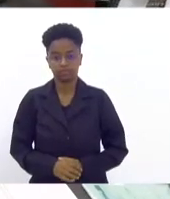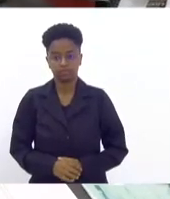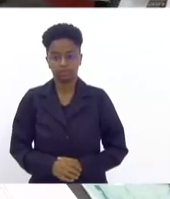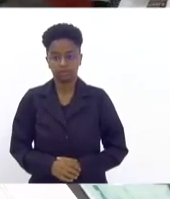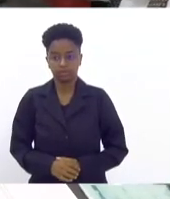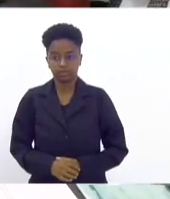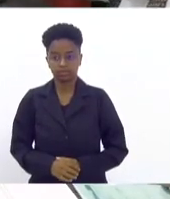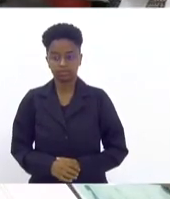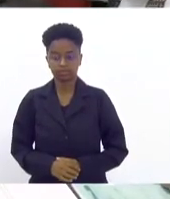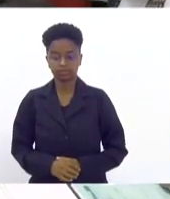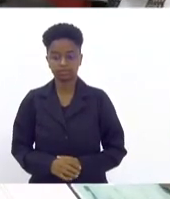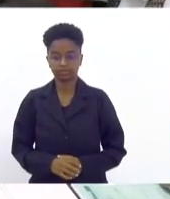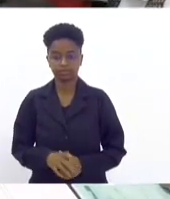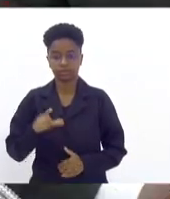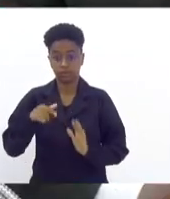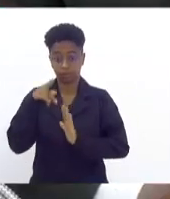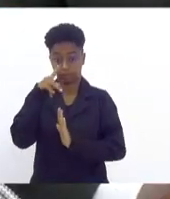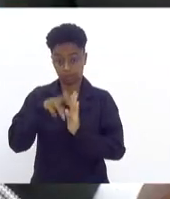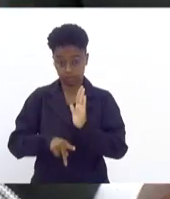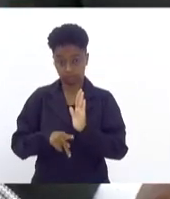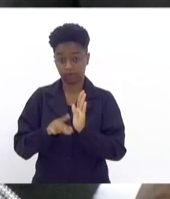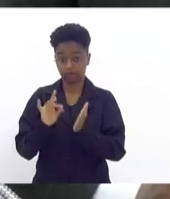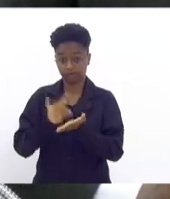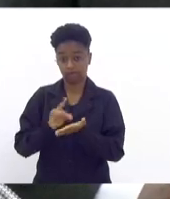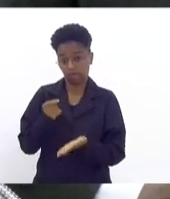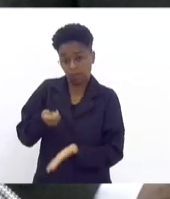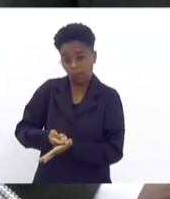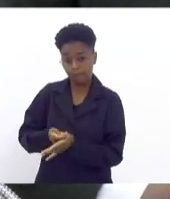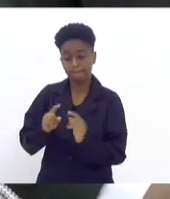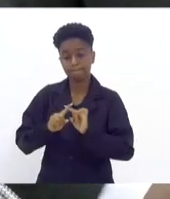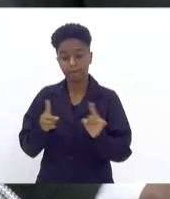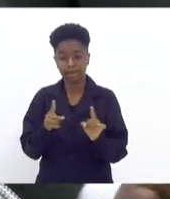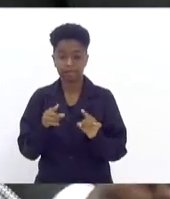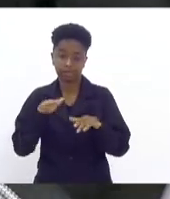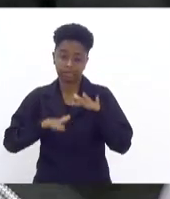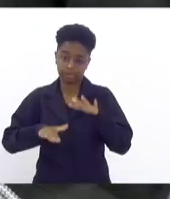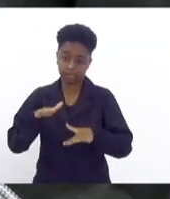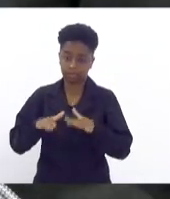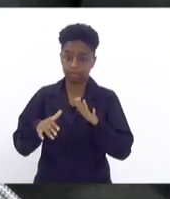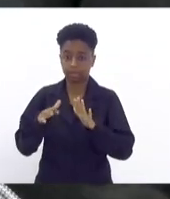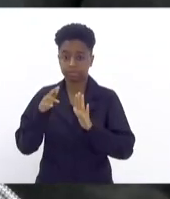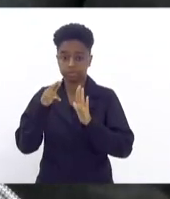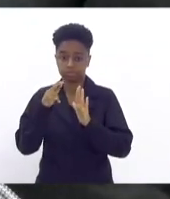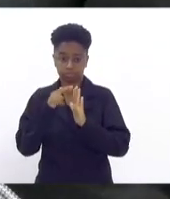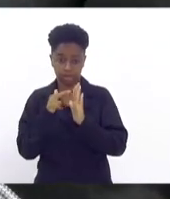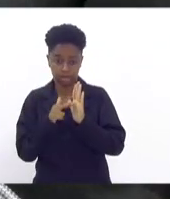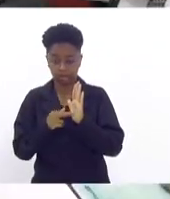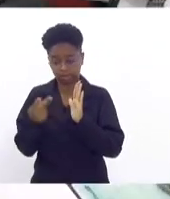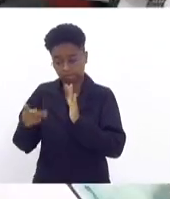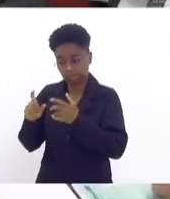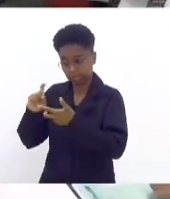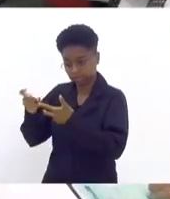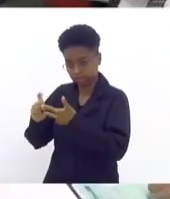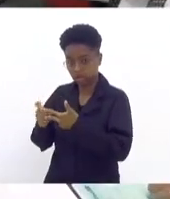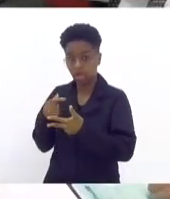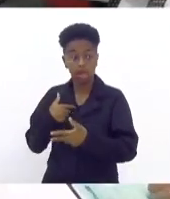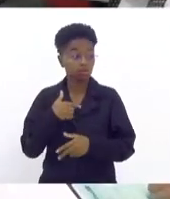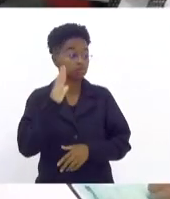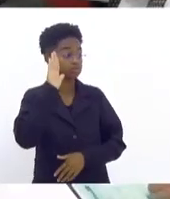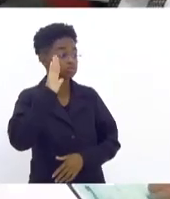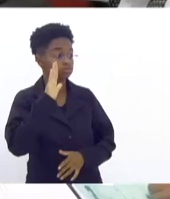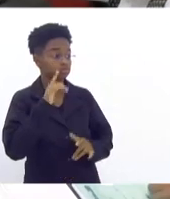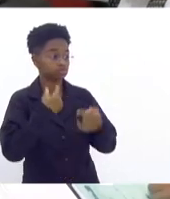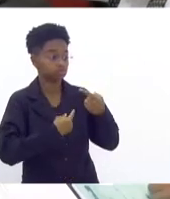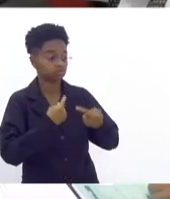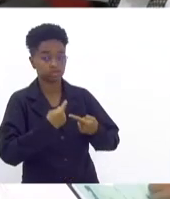É um projeto, na verdade, é um projeto impositivo, mas que depende de regulamentação do Poder Executivo. Para discutir, presidente. Para discutir, deputado Fred